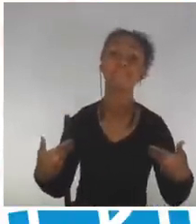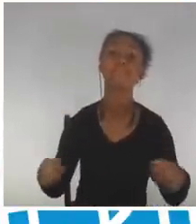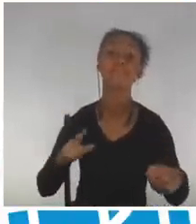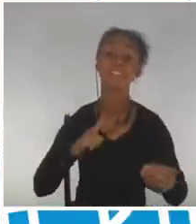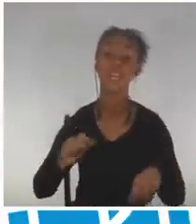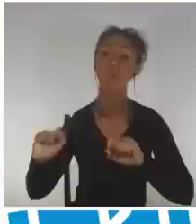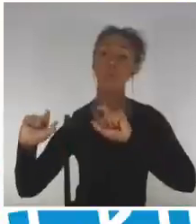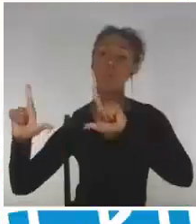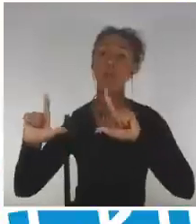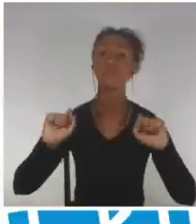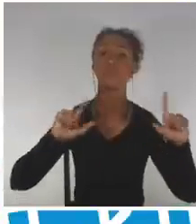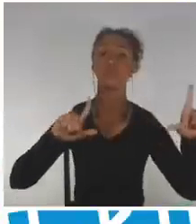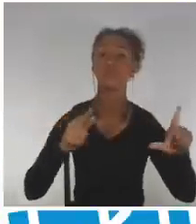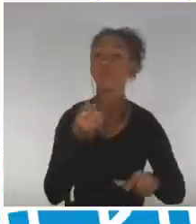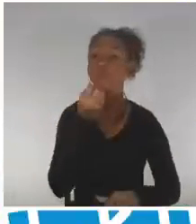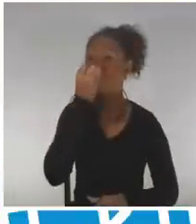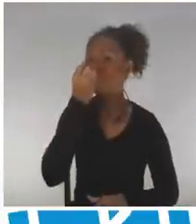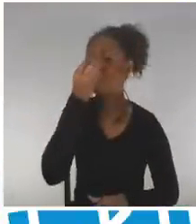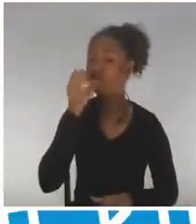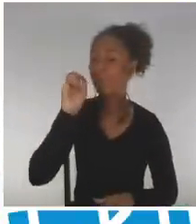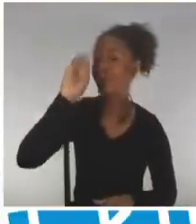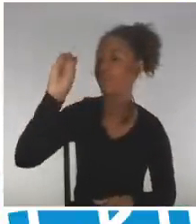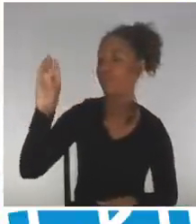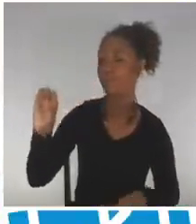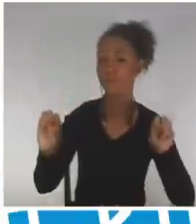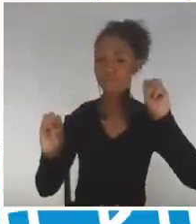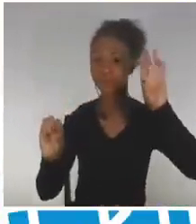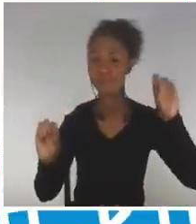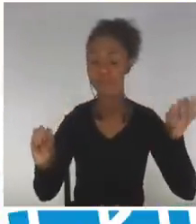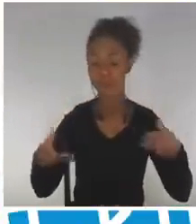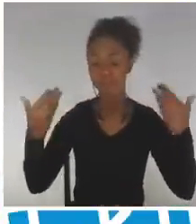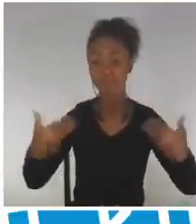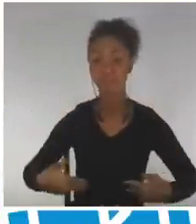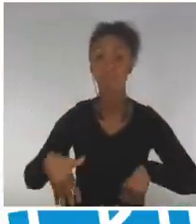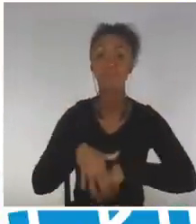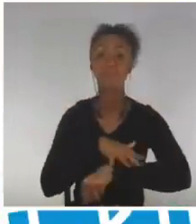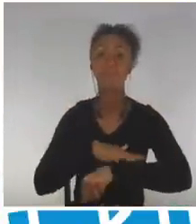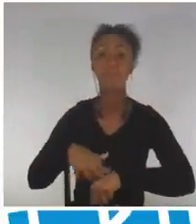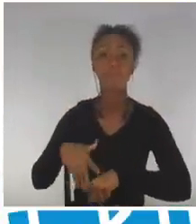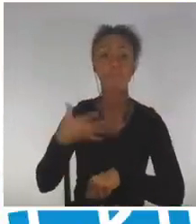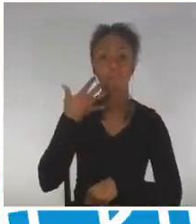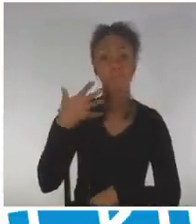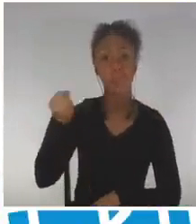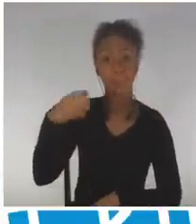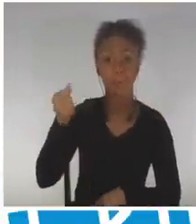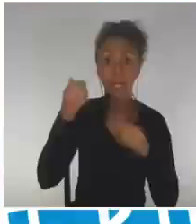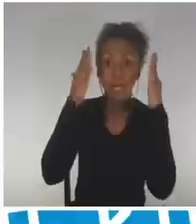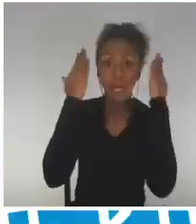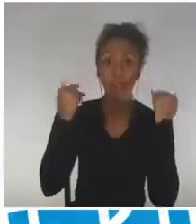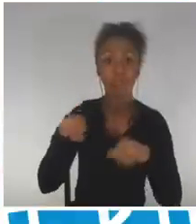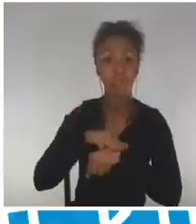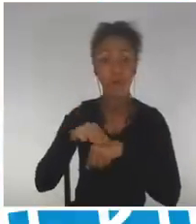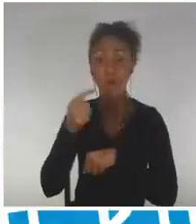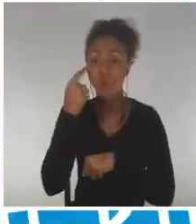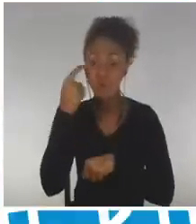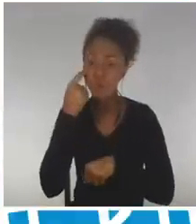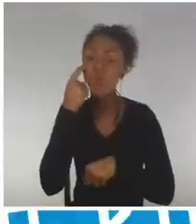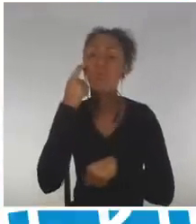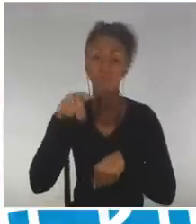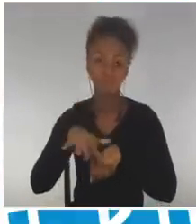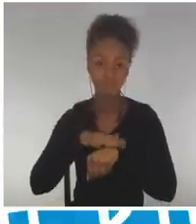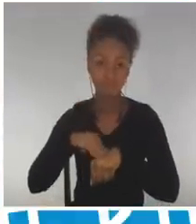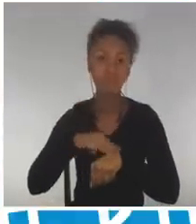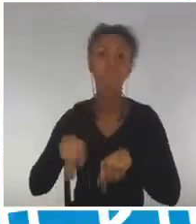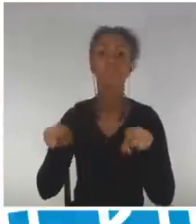de flores. Eu sou de pele branca, cabelos castanhos, olhos castanhos, estou